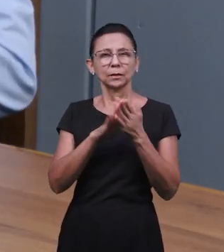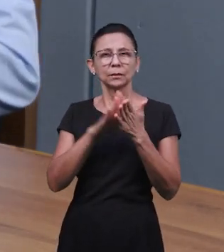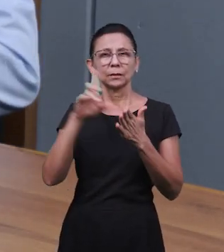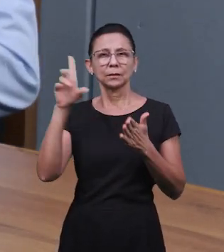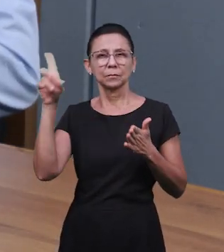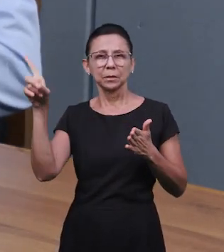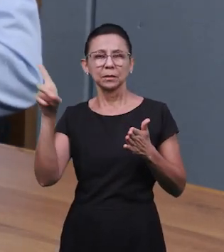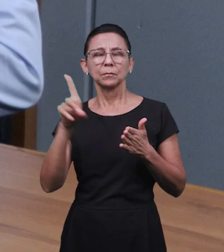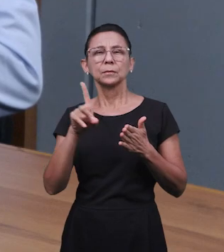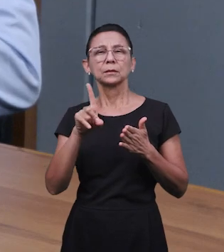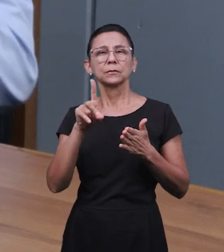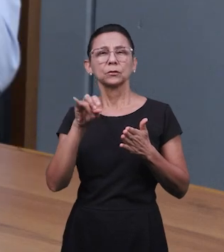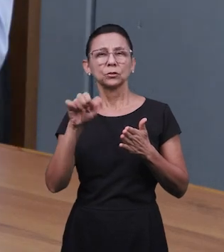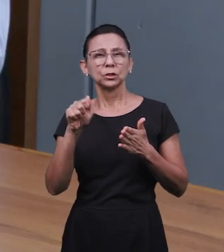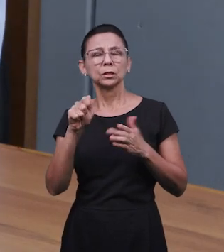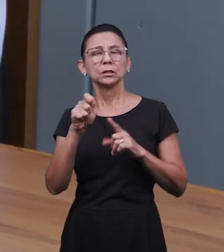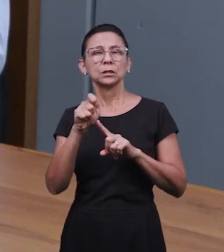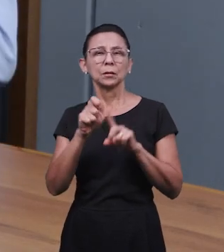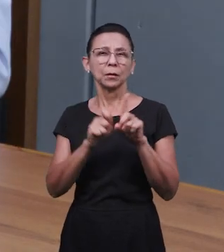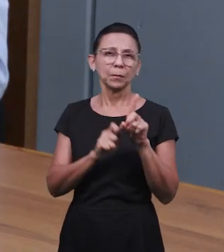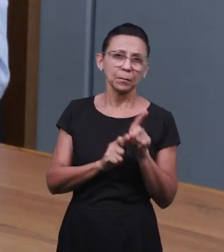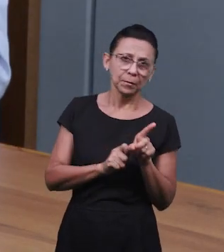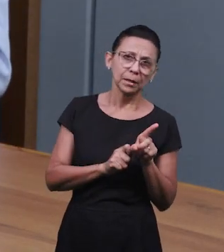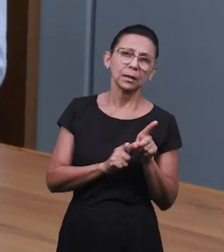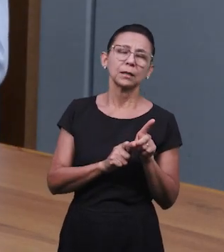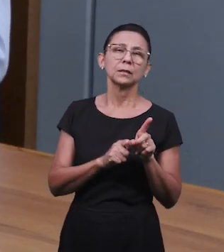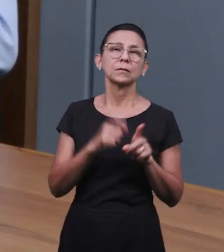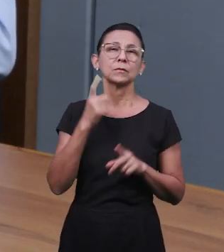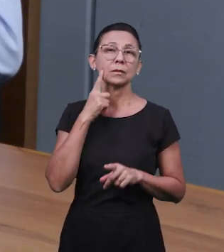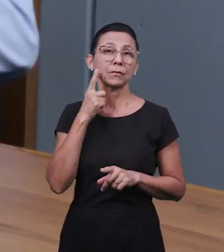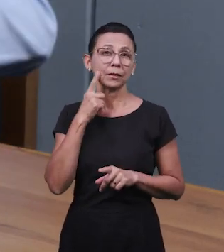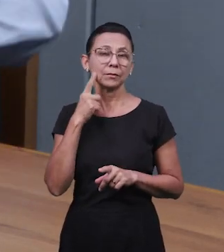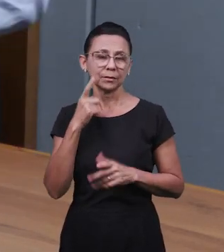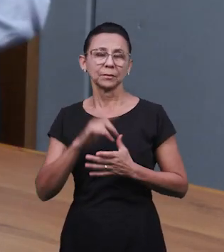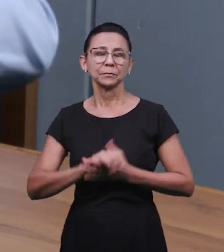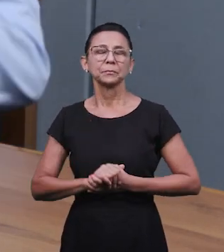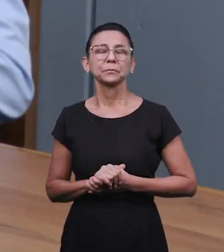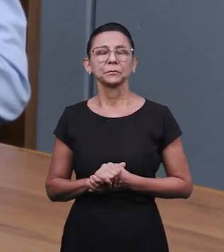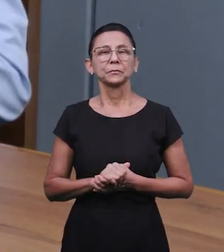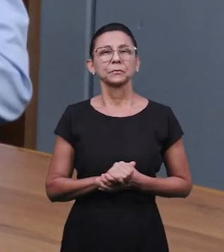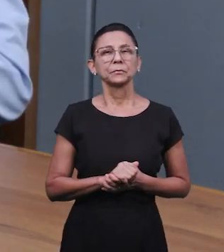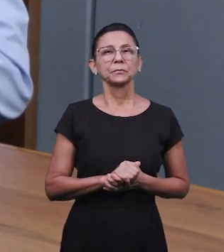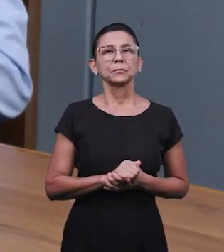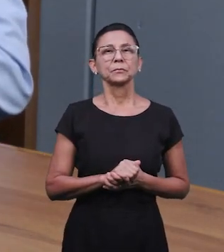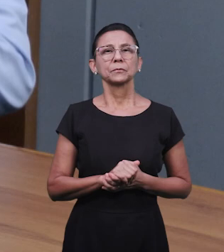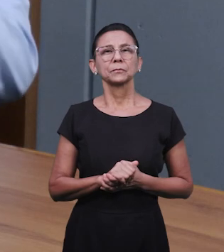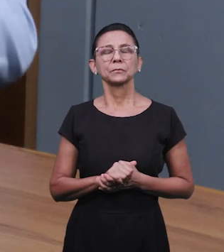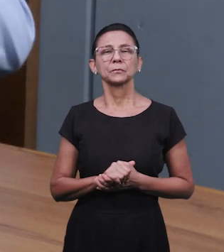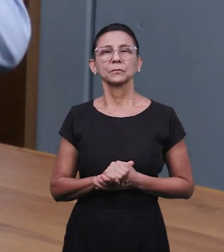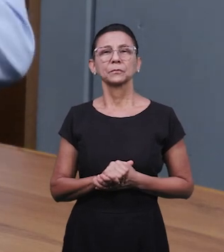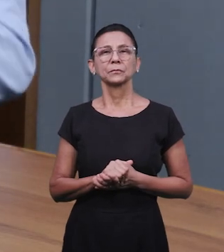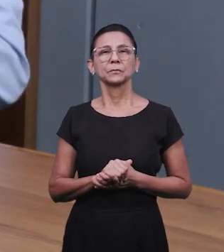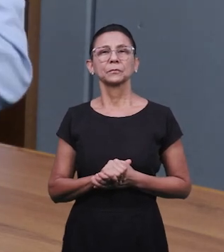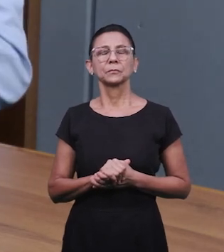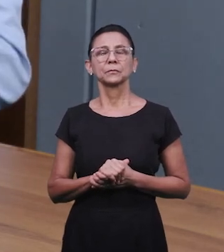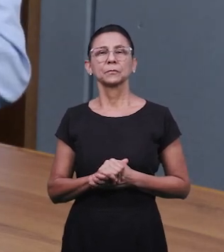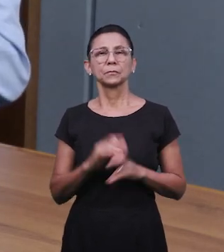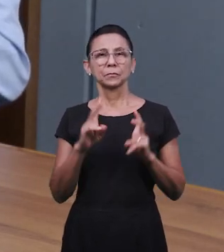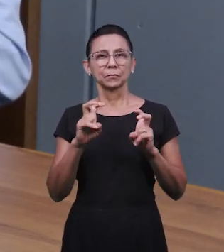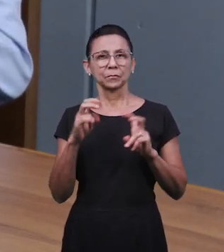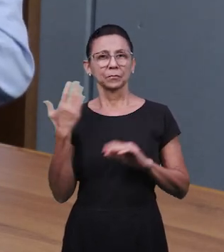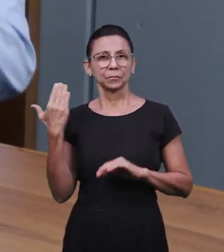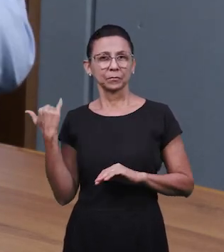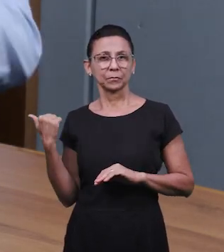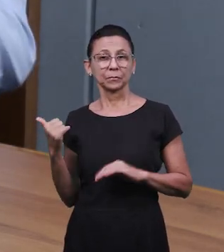ter a oportunidade de identificar e assistir a edição anterior para poder entender essa sequência que nós estamos abordando. Mas hoje nós vamos ter